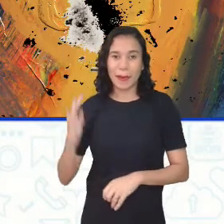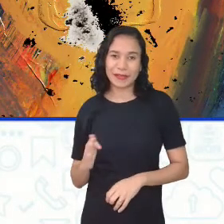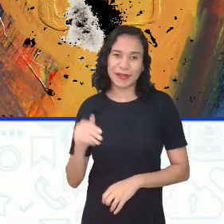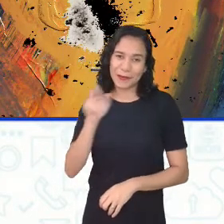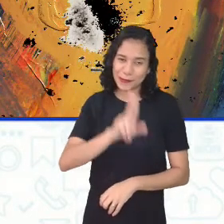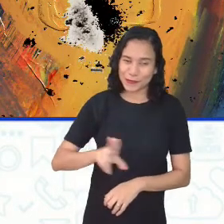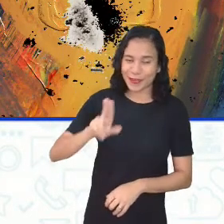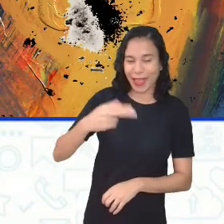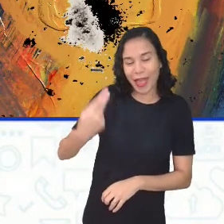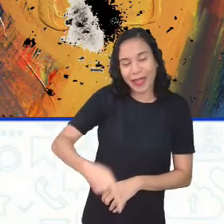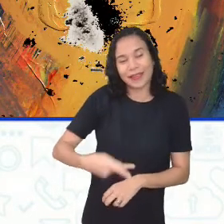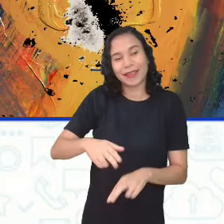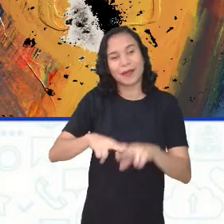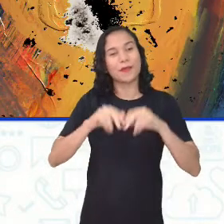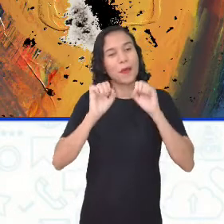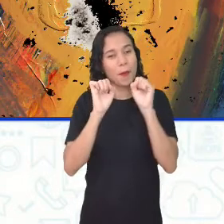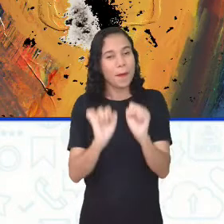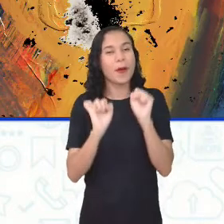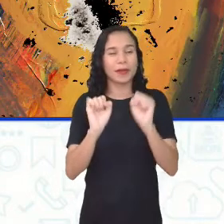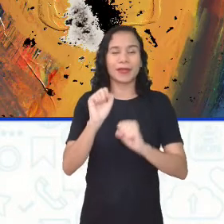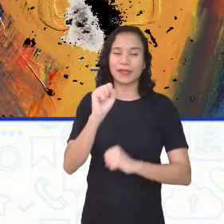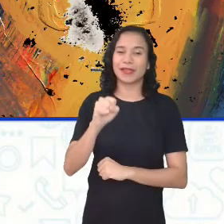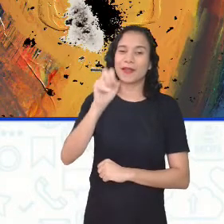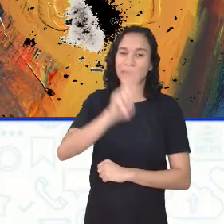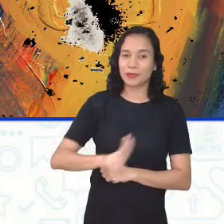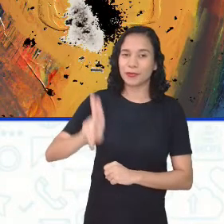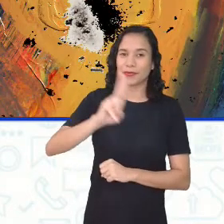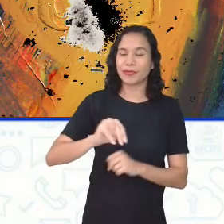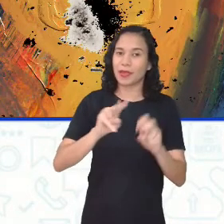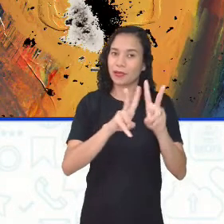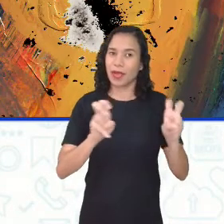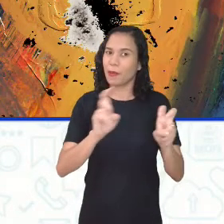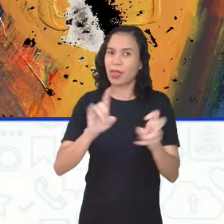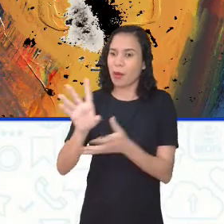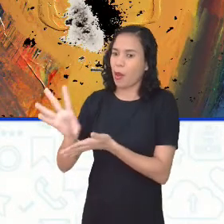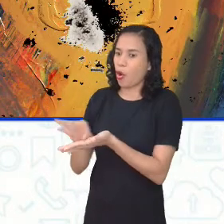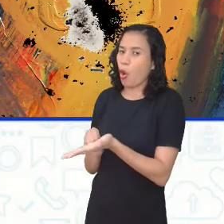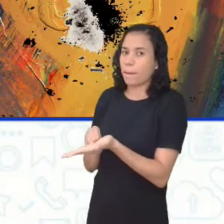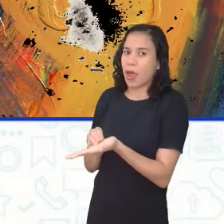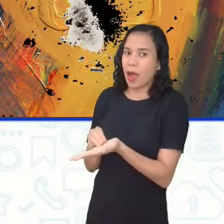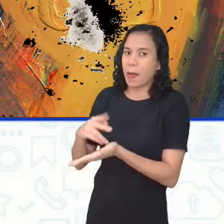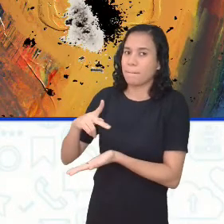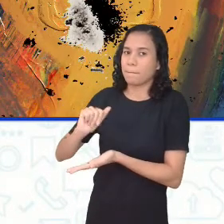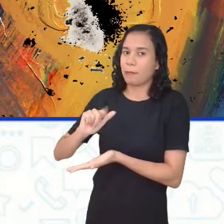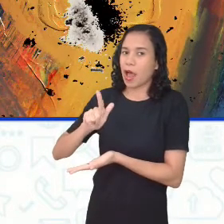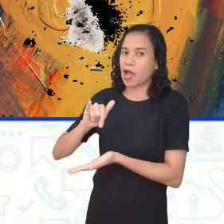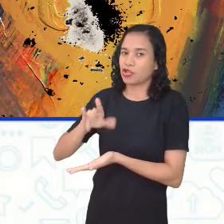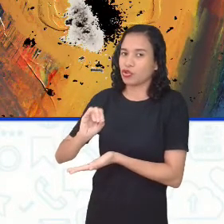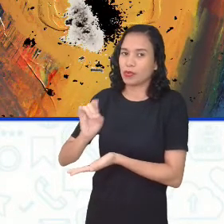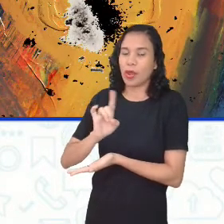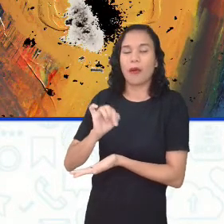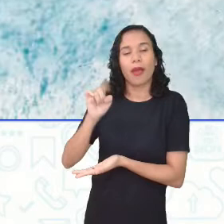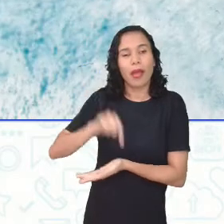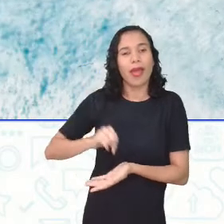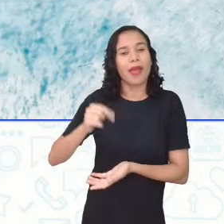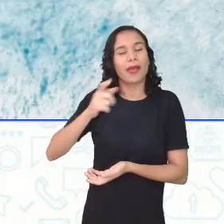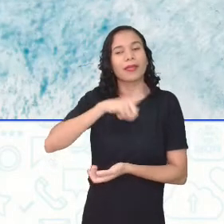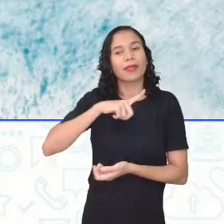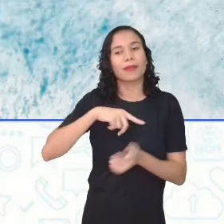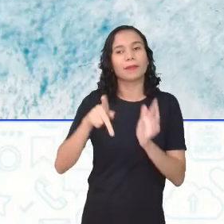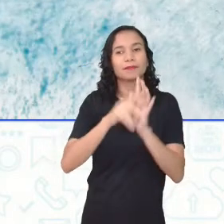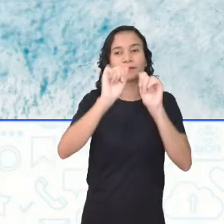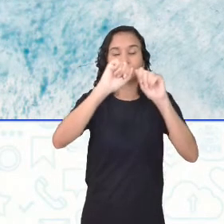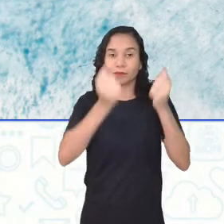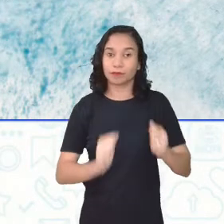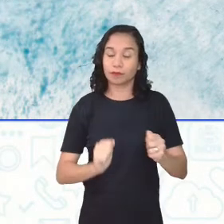sabiá. Então, eu posso emprestar o tema. Não é um plágio, tá? É uma inspiração artística.